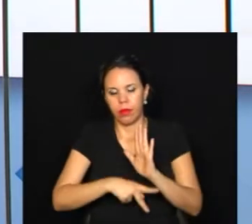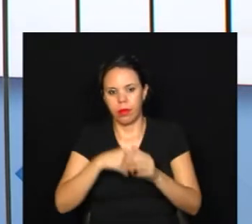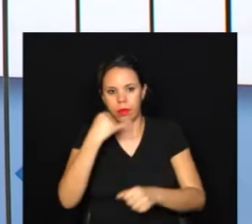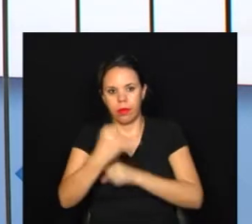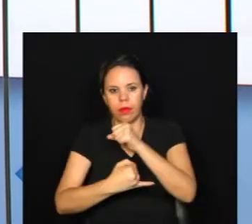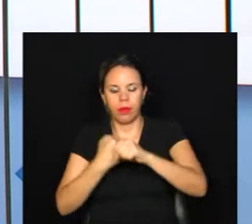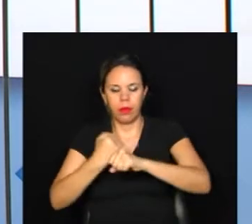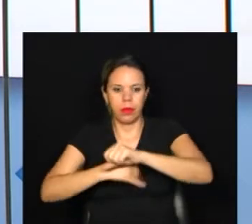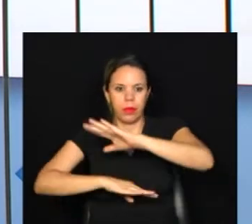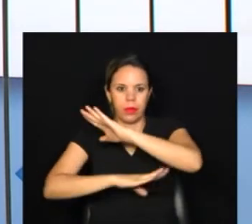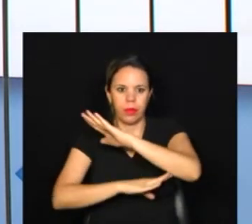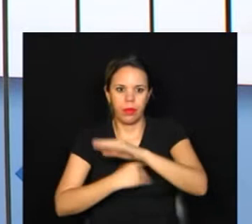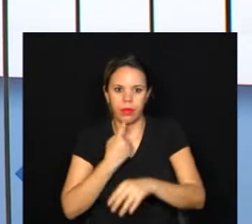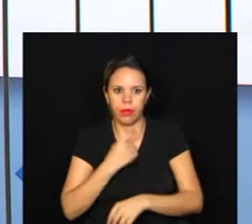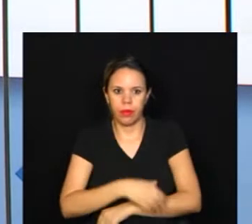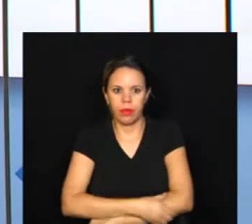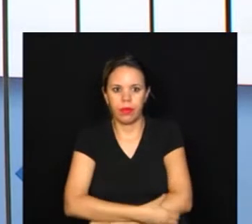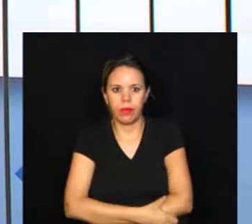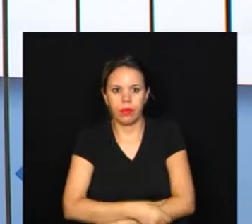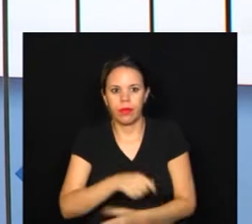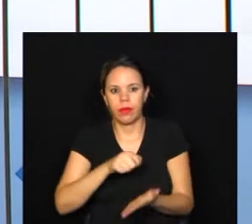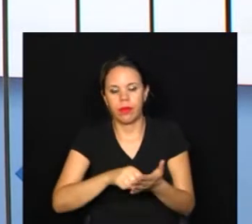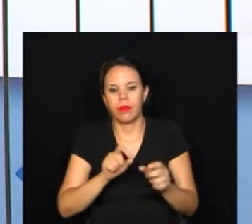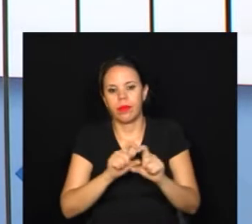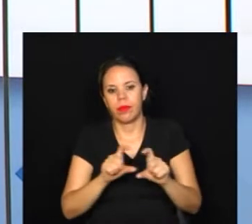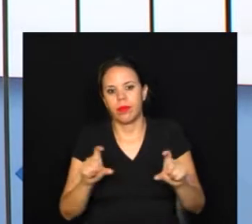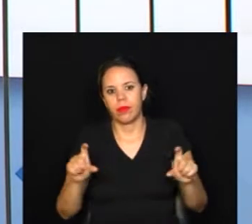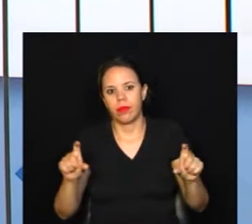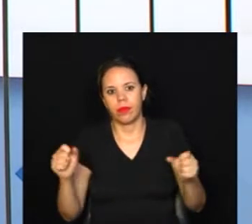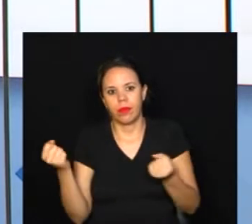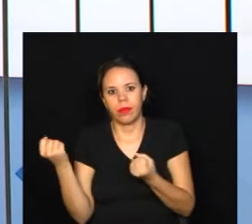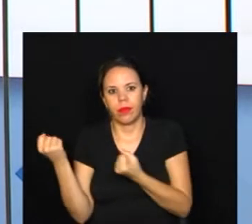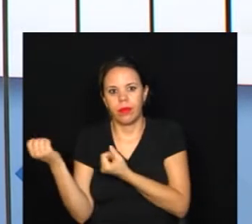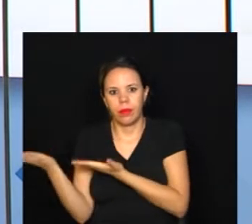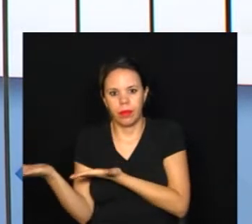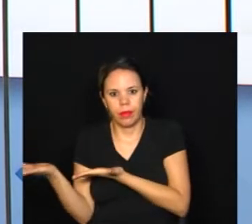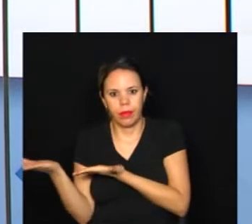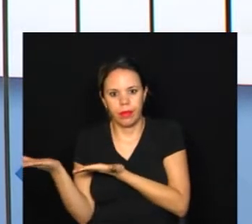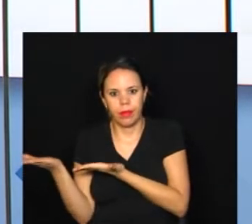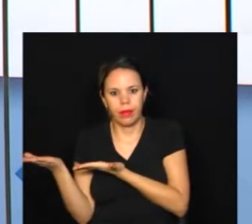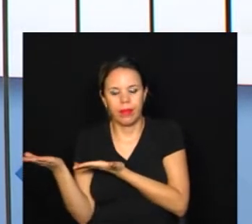site da Câmara de Campinas. Anote aí o endereço